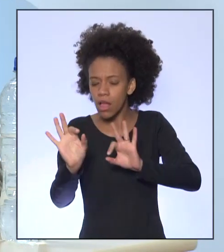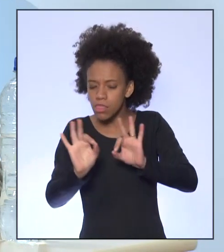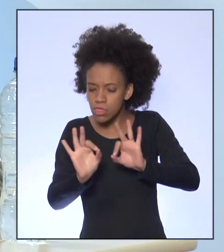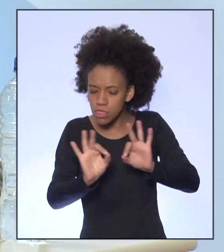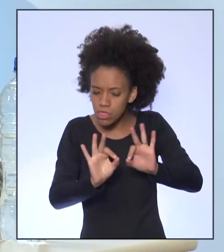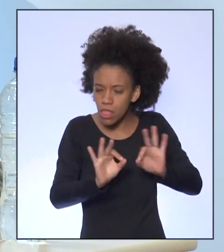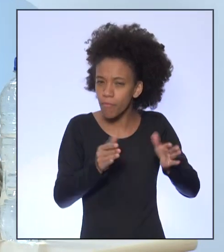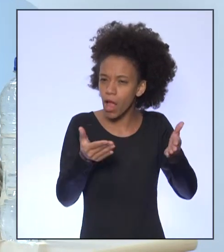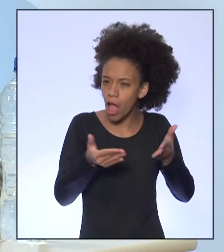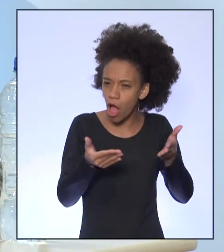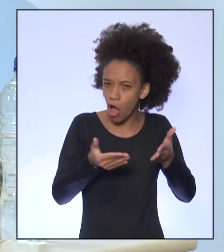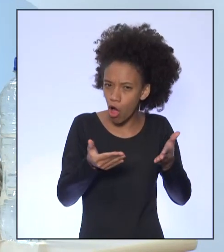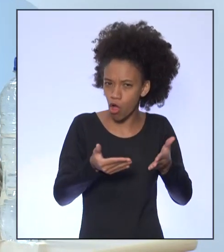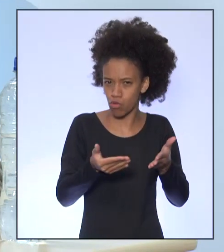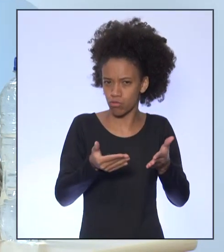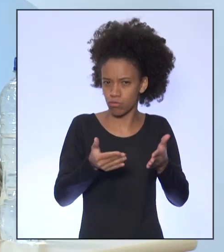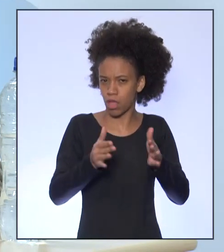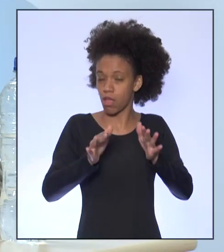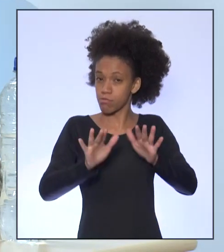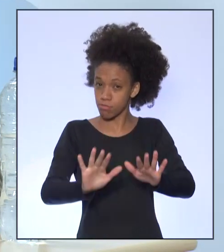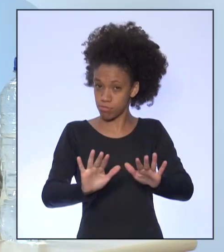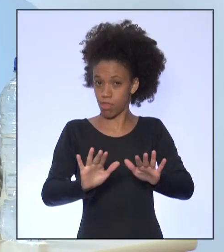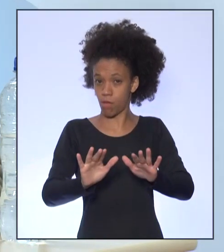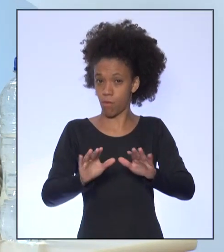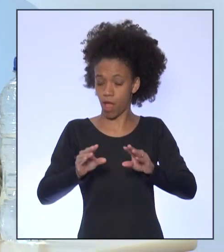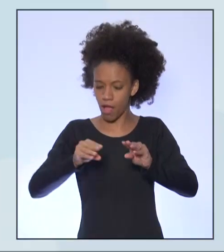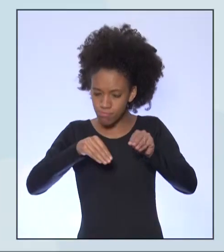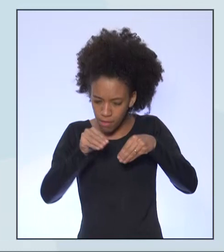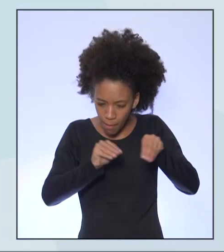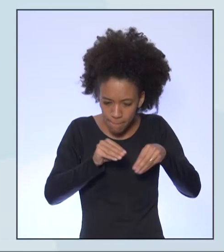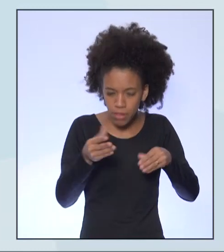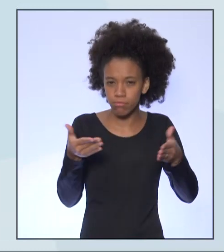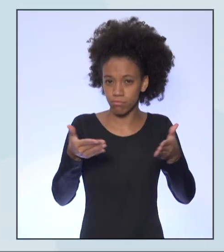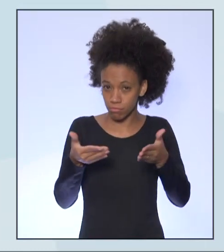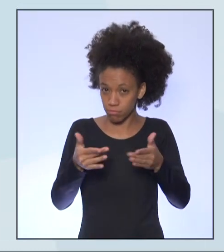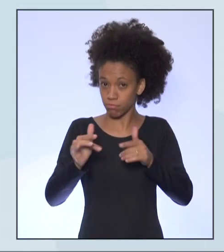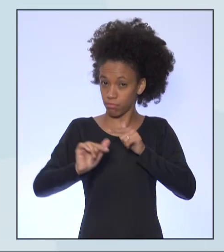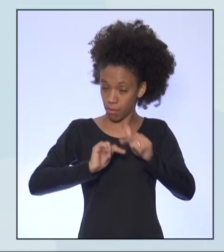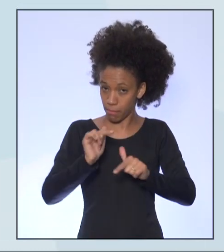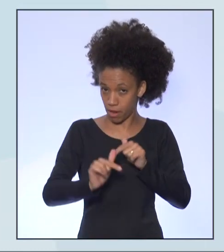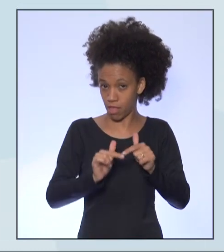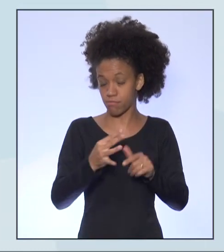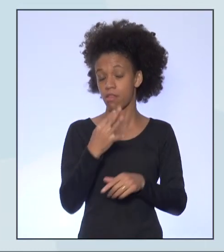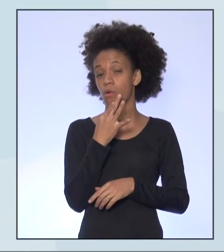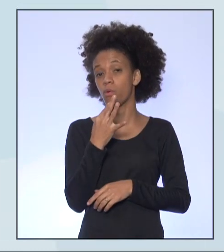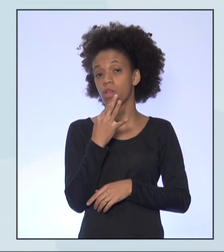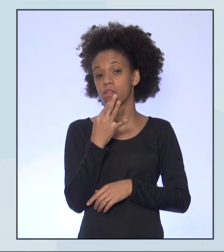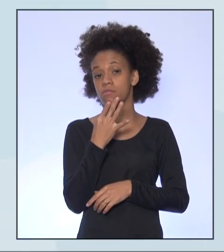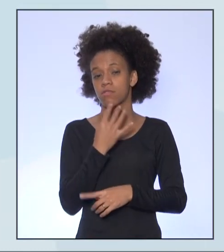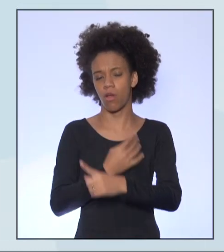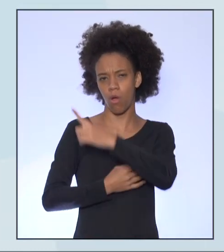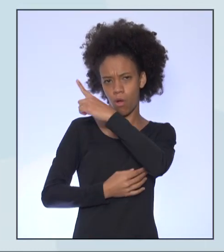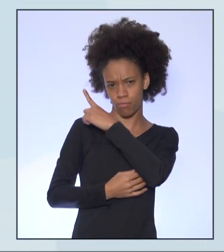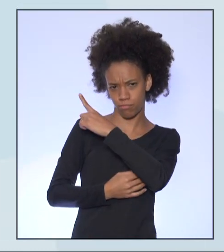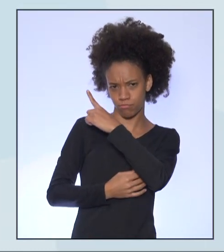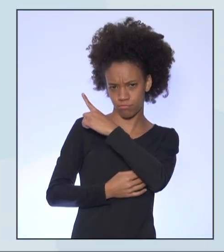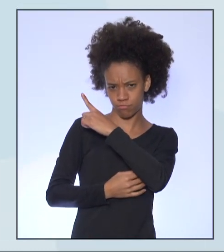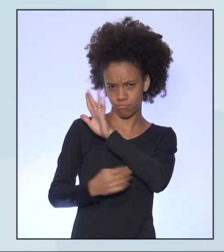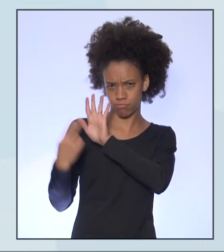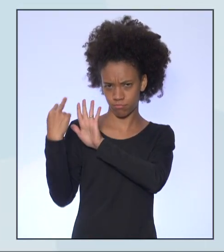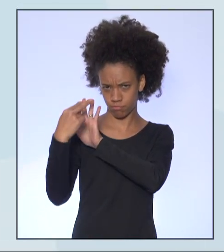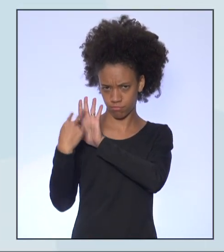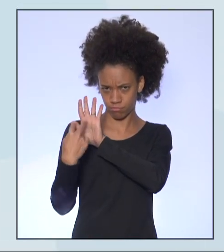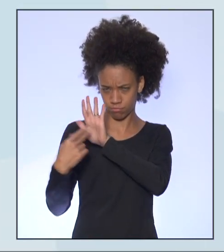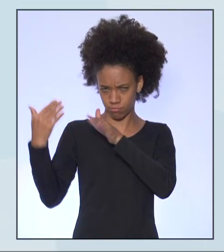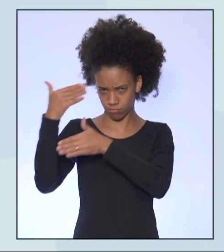hoje. Então, aí, as habilidades que vão ser trabalhadas vão aparecer aí na tela de vocês, que é reconhecer a ocorrência de transformação química no dia a dia